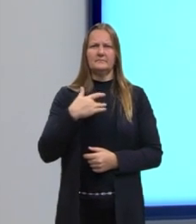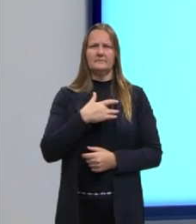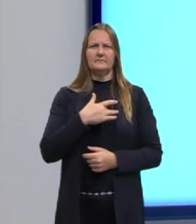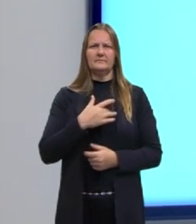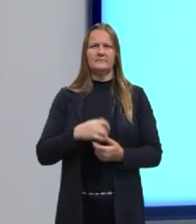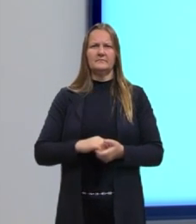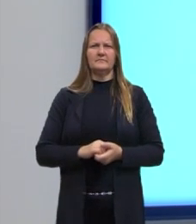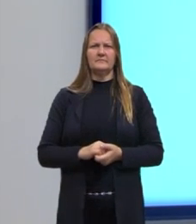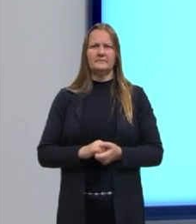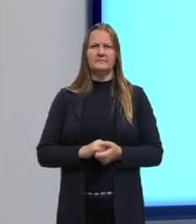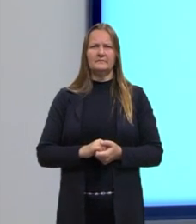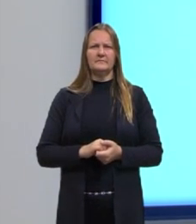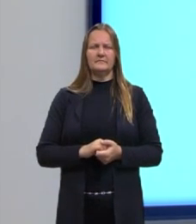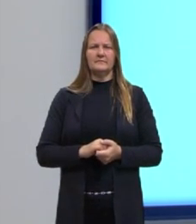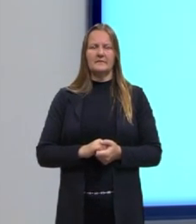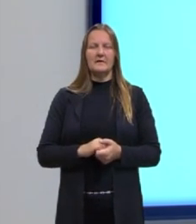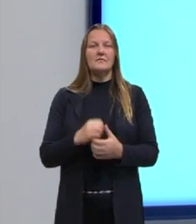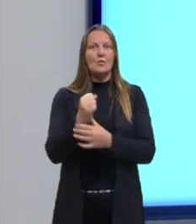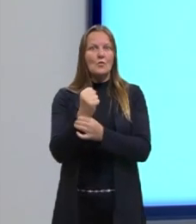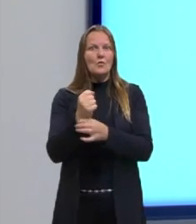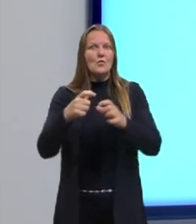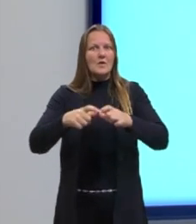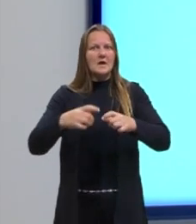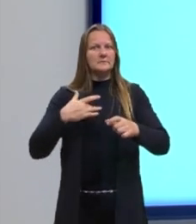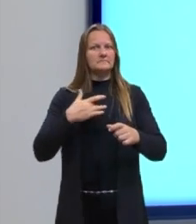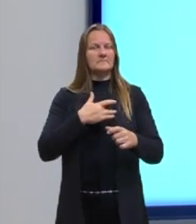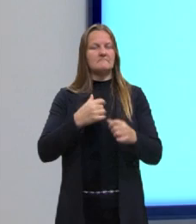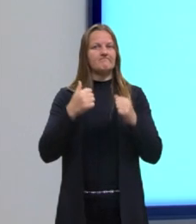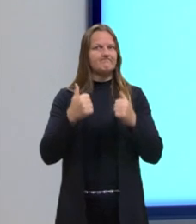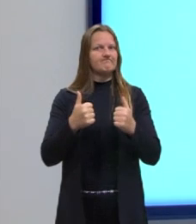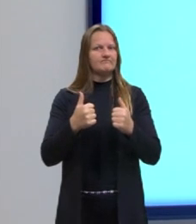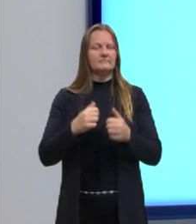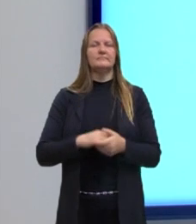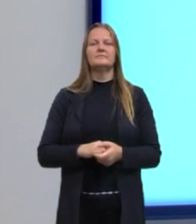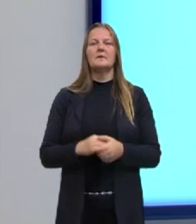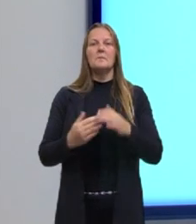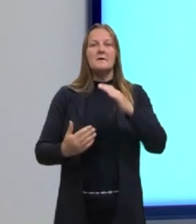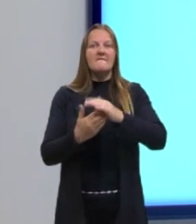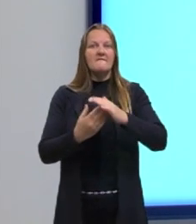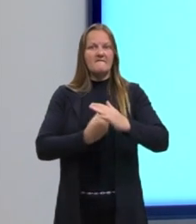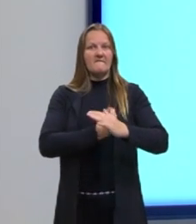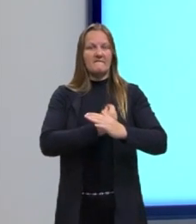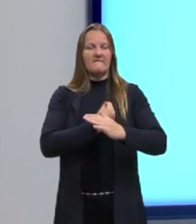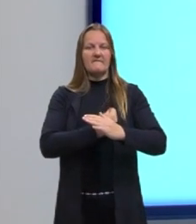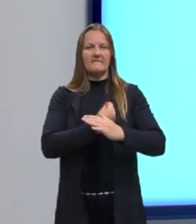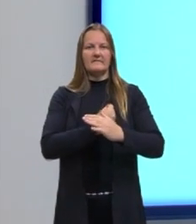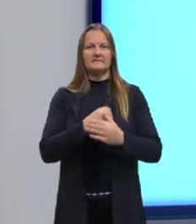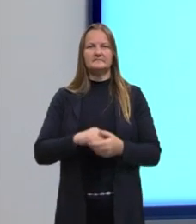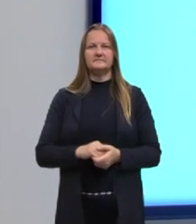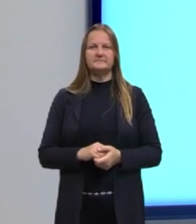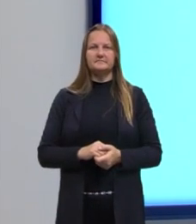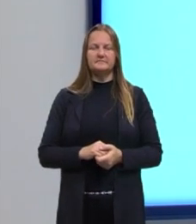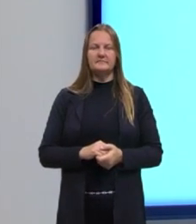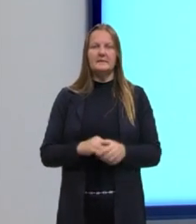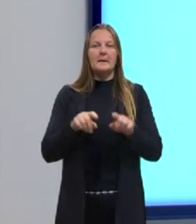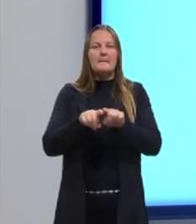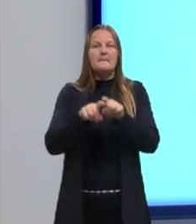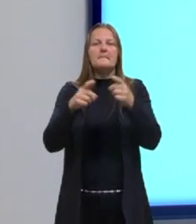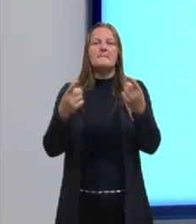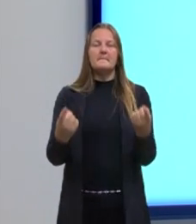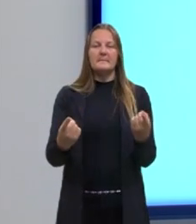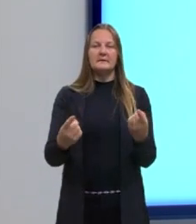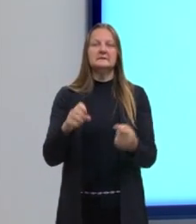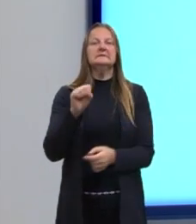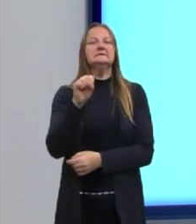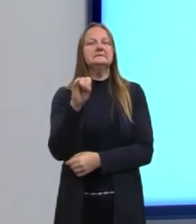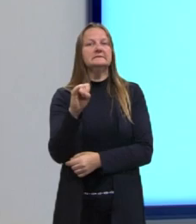seguro digamos assim para o nosso a nossa sobrevivência enquanto espécie Mas se nós